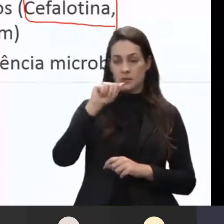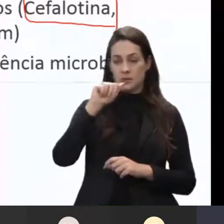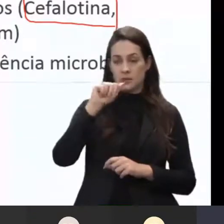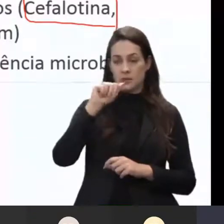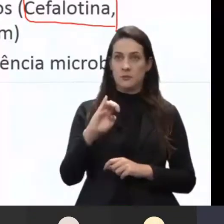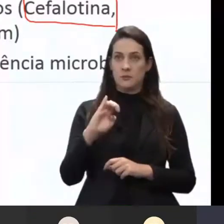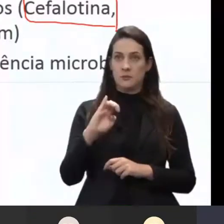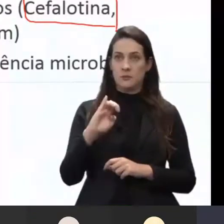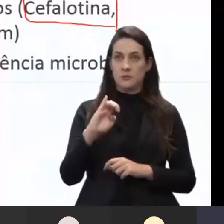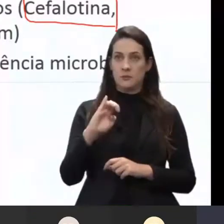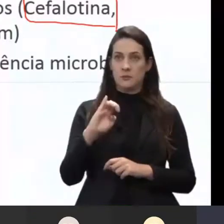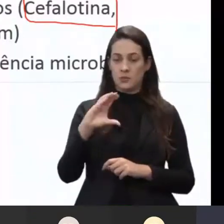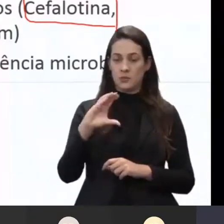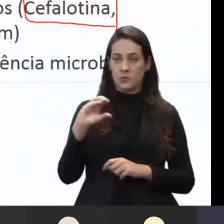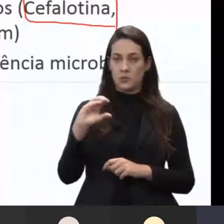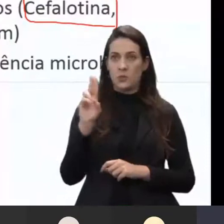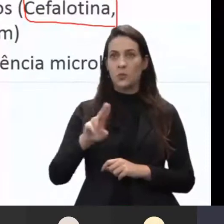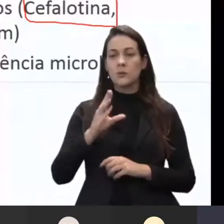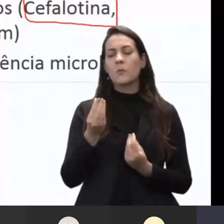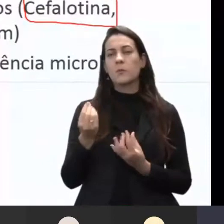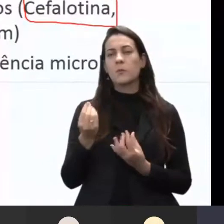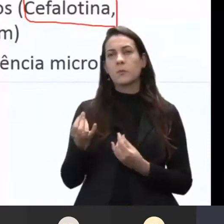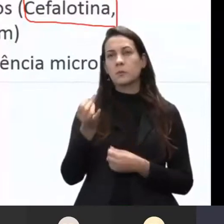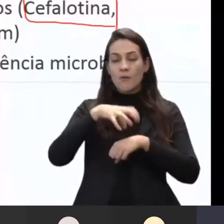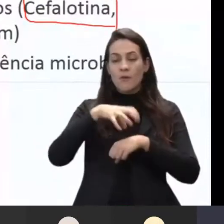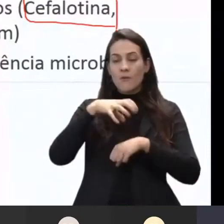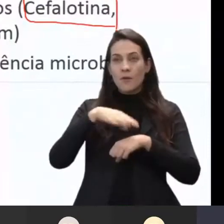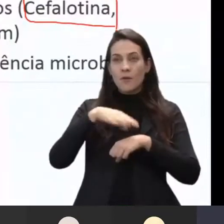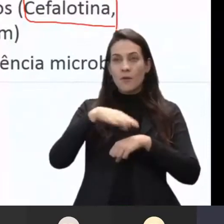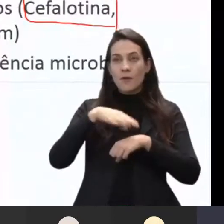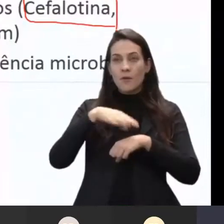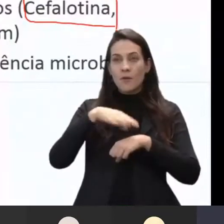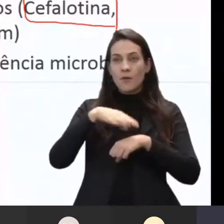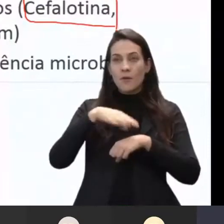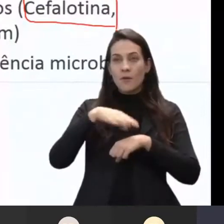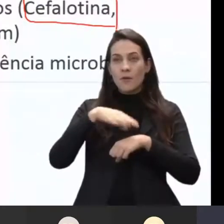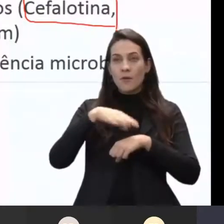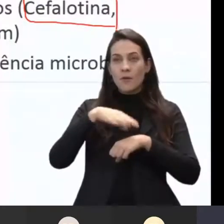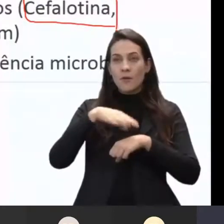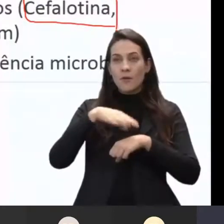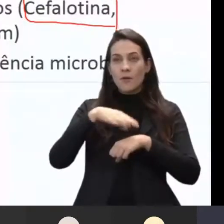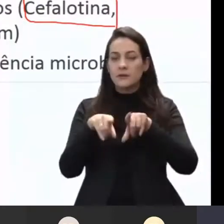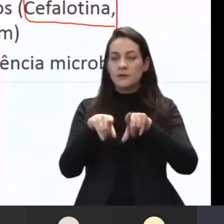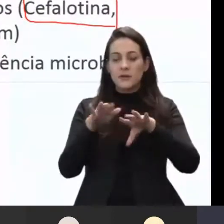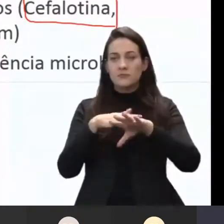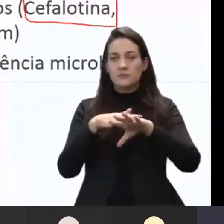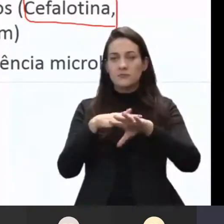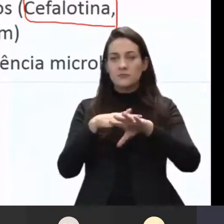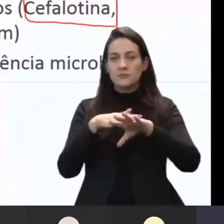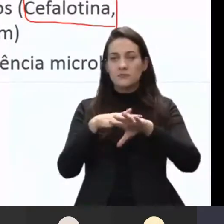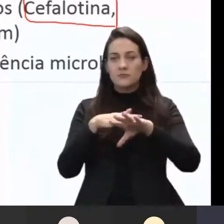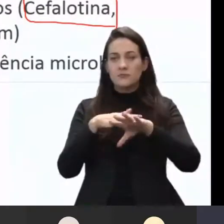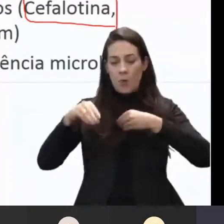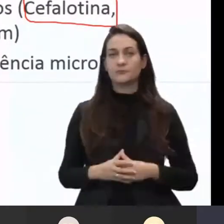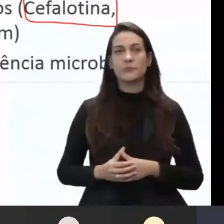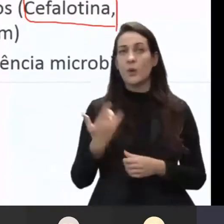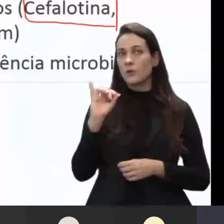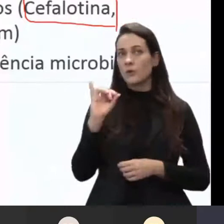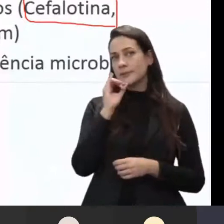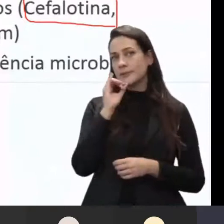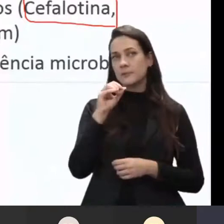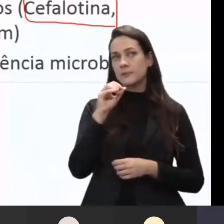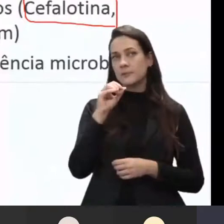para tratamento de infecções de pele e partes moles. A bacitracina é um antibiótico que você conhece